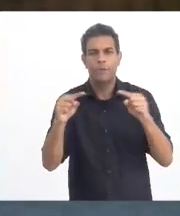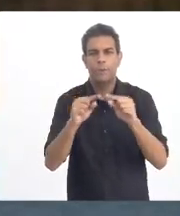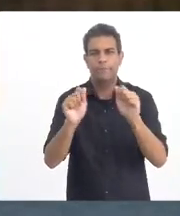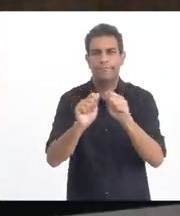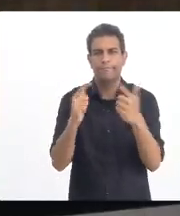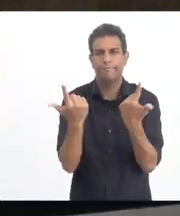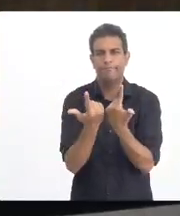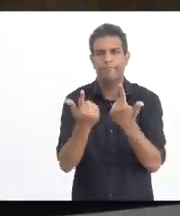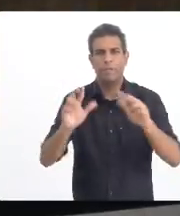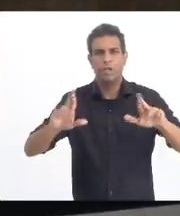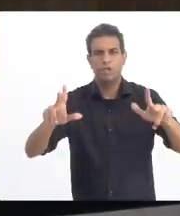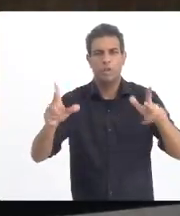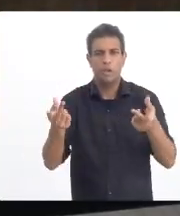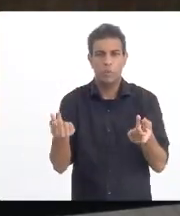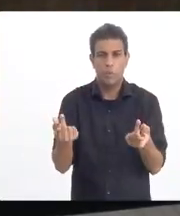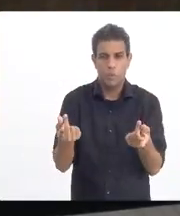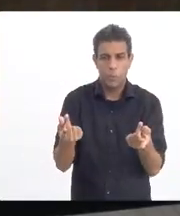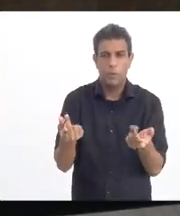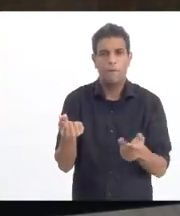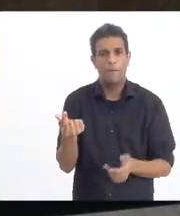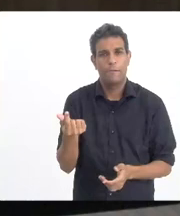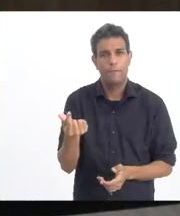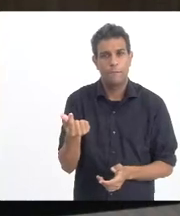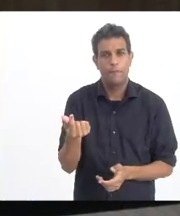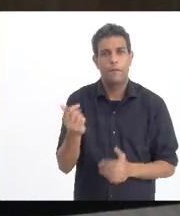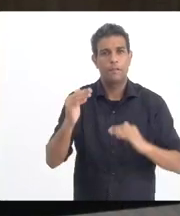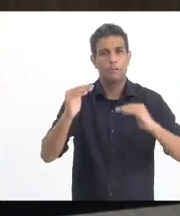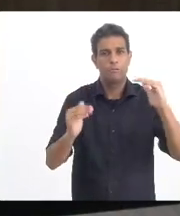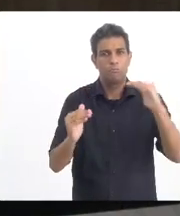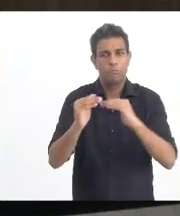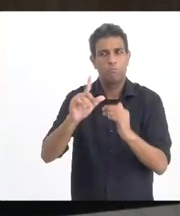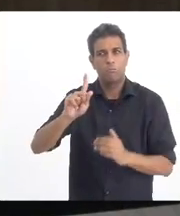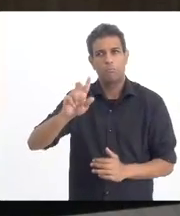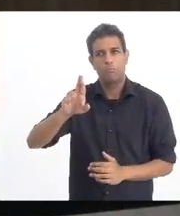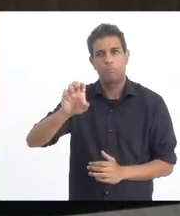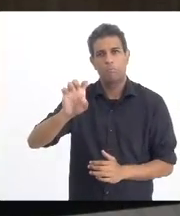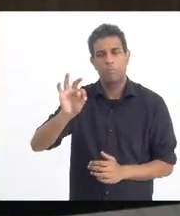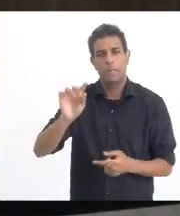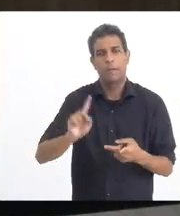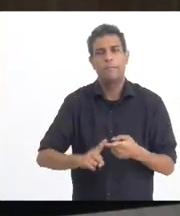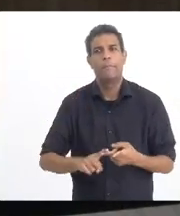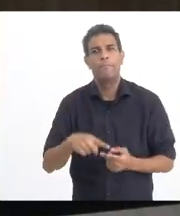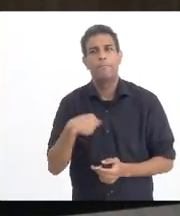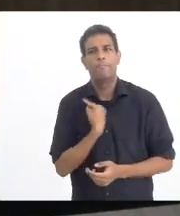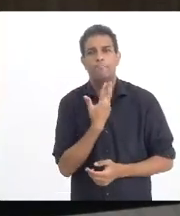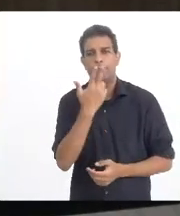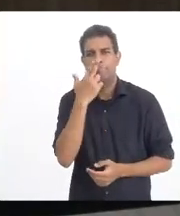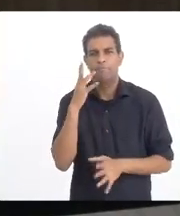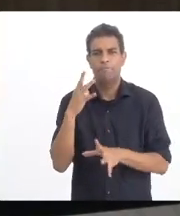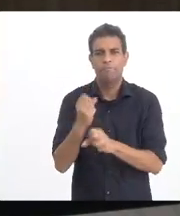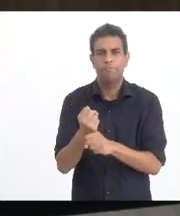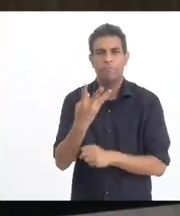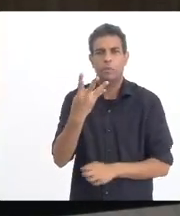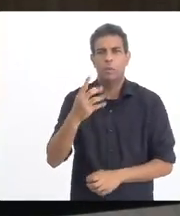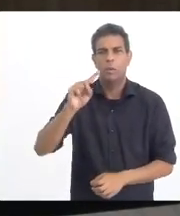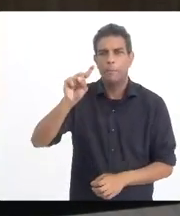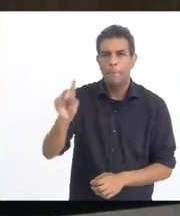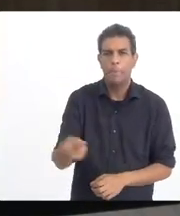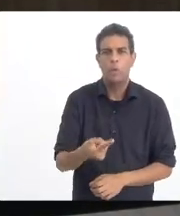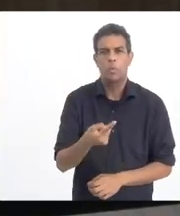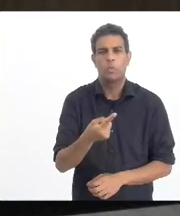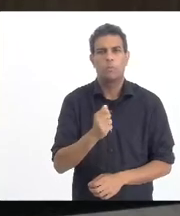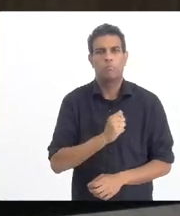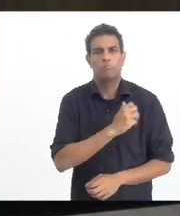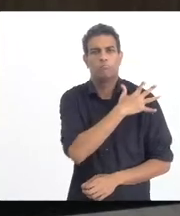essa diferença de valores no final, sem equiparar a GRET, sem equiparar a IHP, fica em torno de 4 mil para um coronel